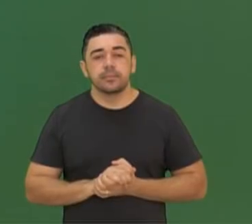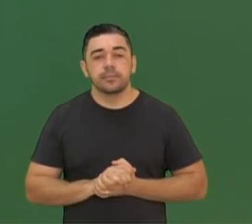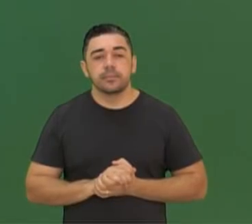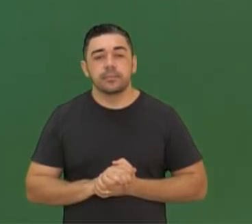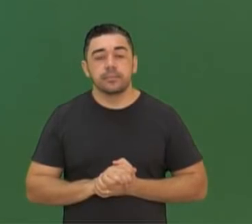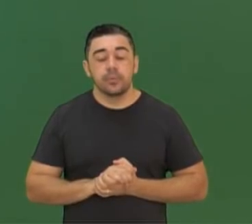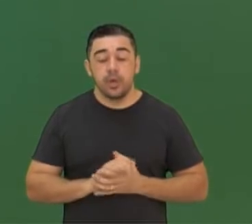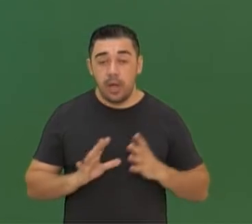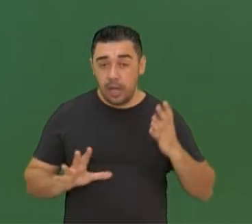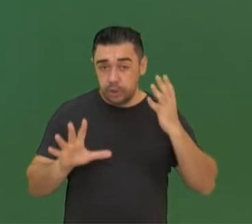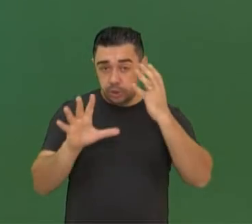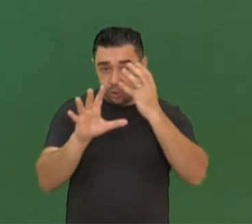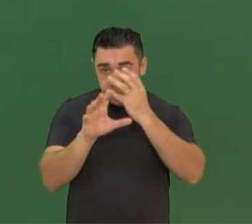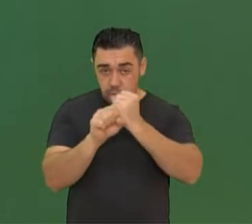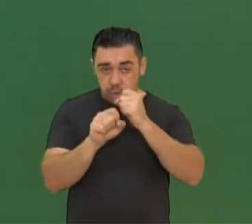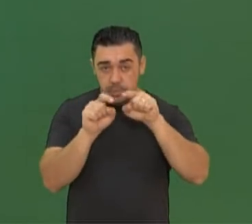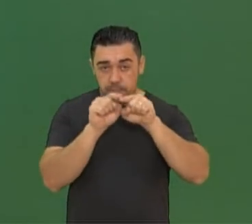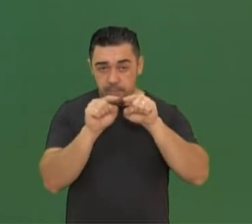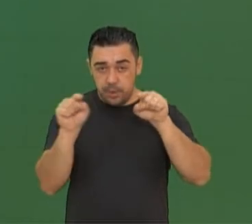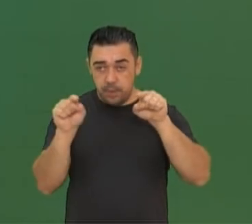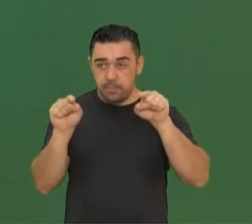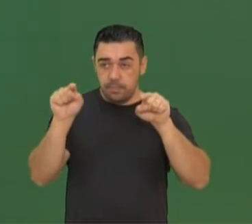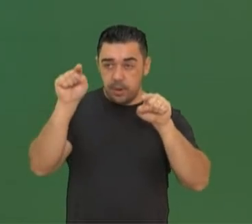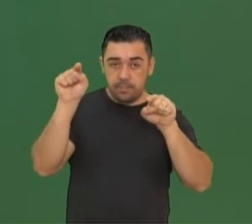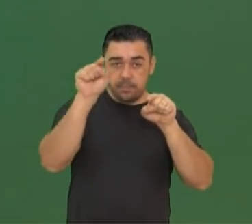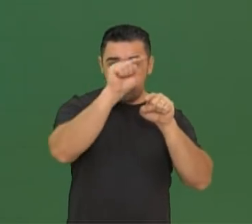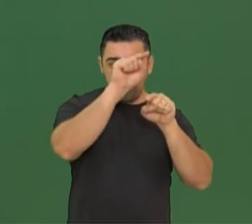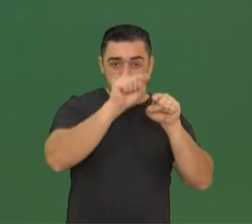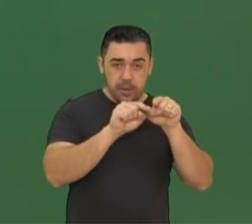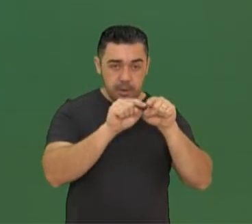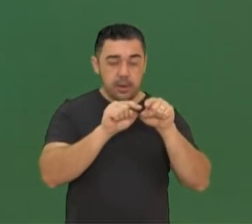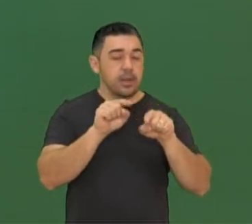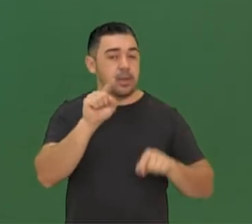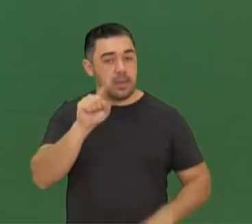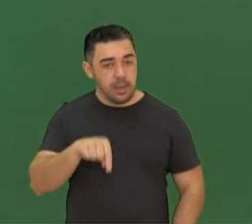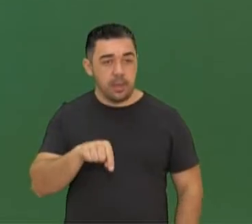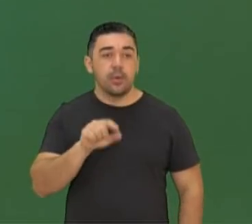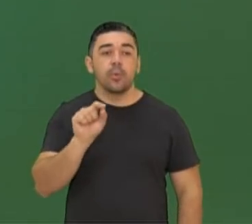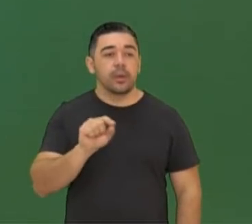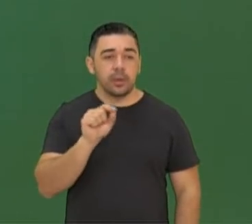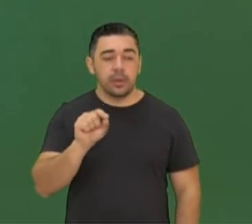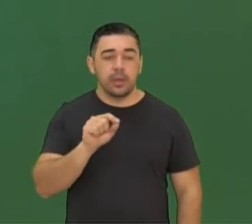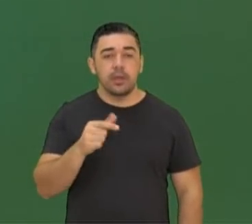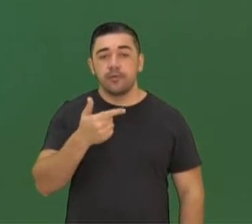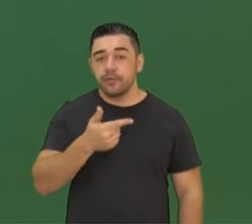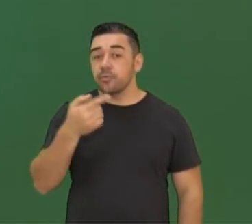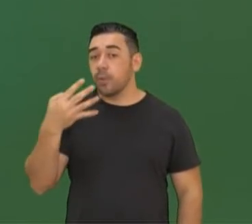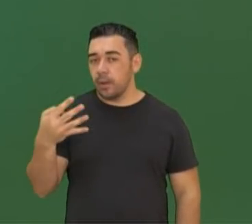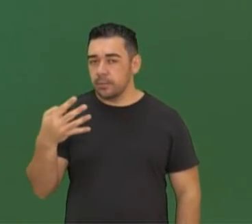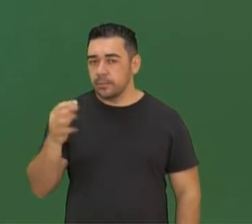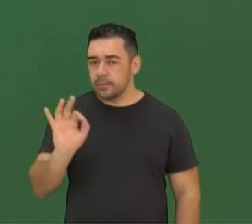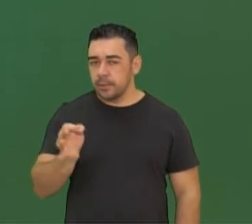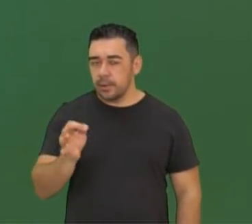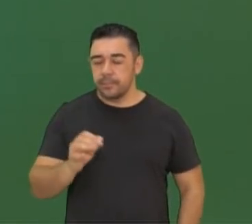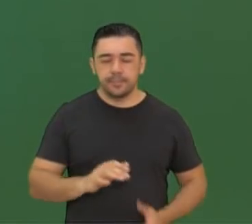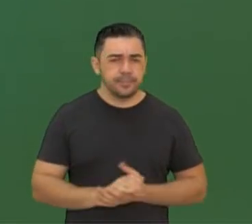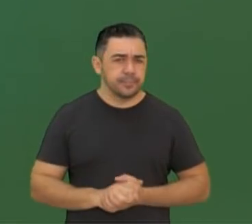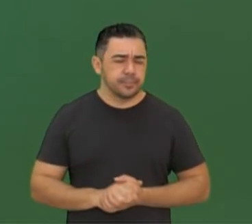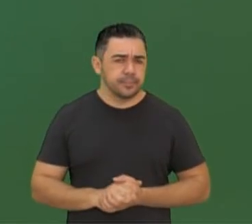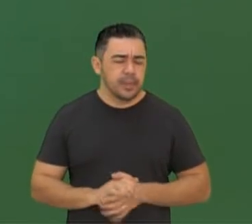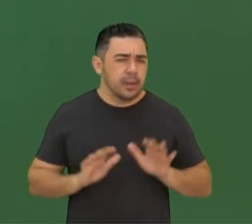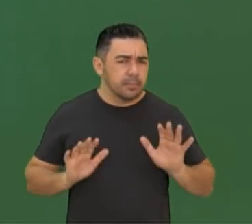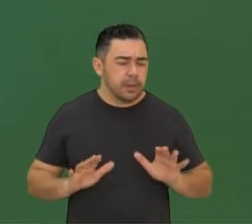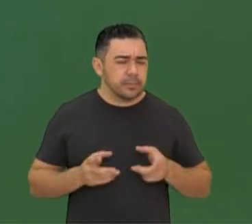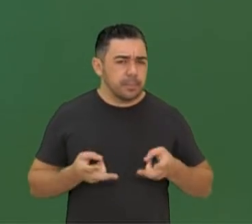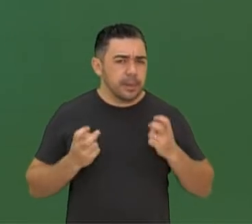e o perímetro. O que é o perímetro? A soma dessas medidas aqui resulta 24. Bom, mas